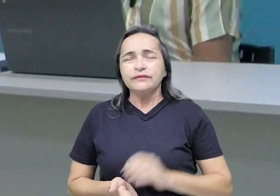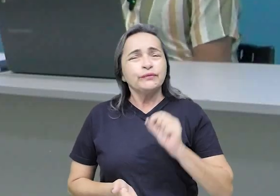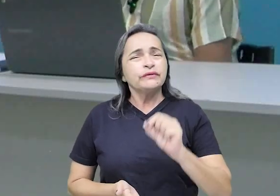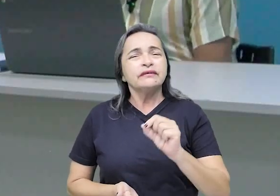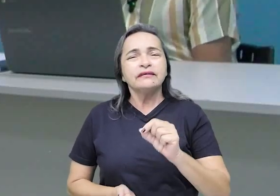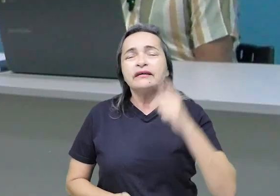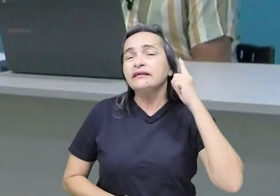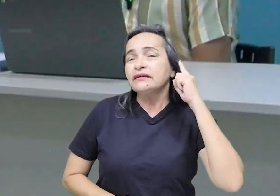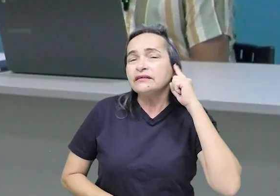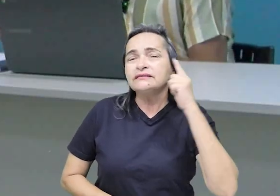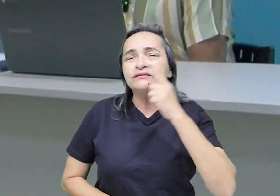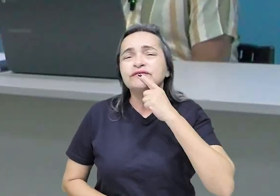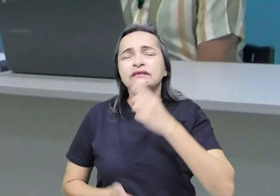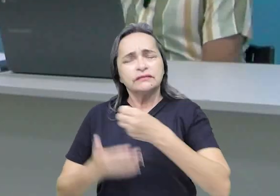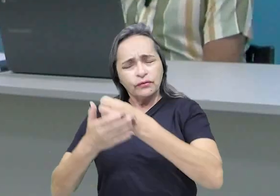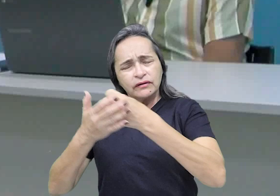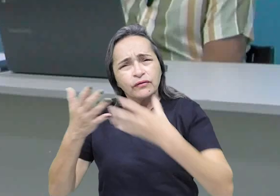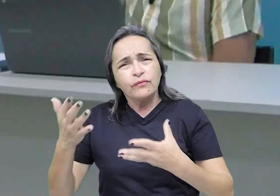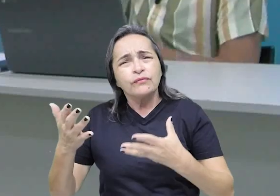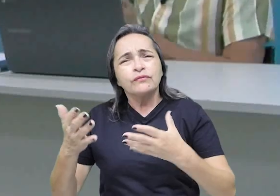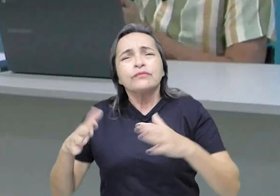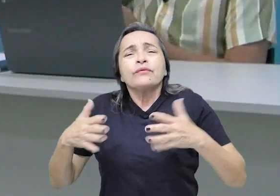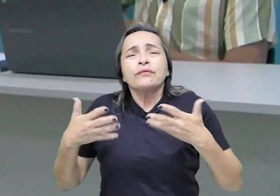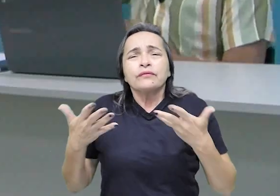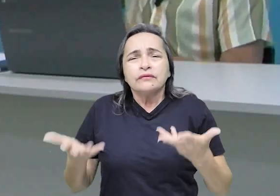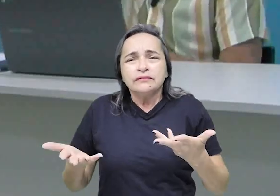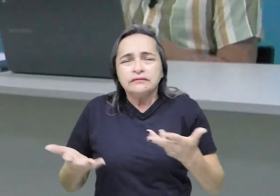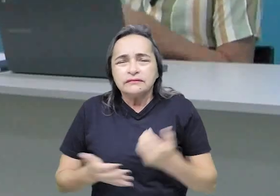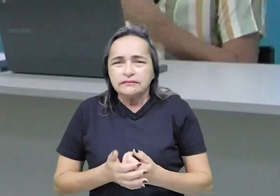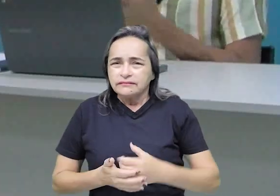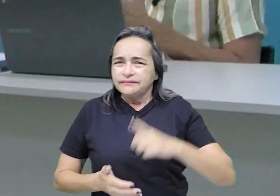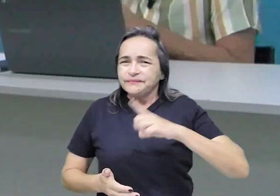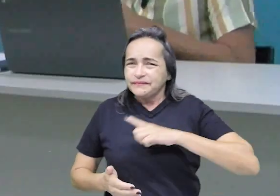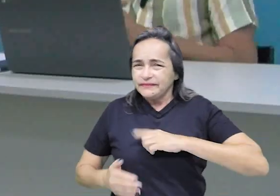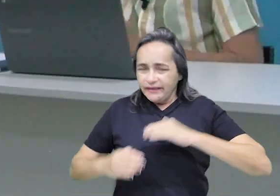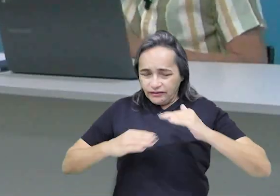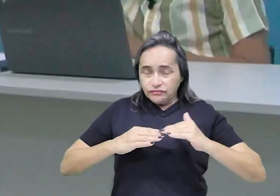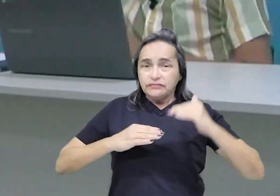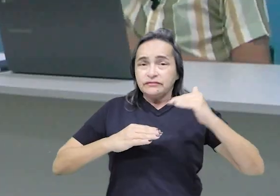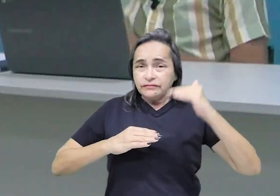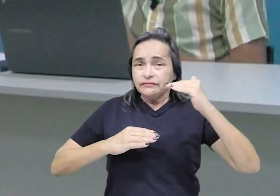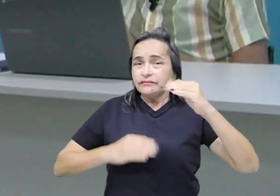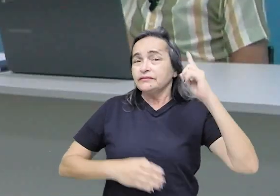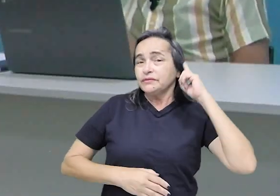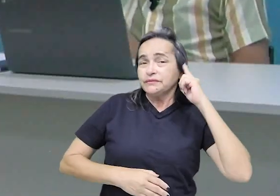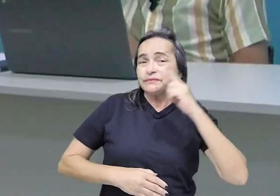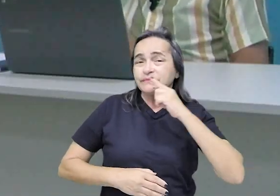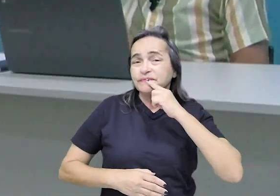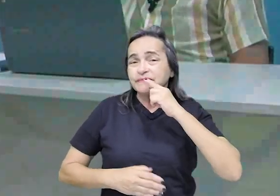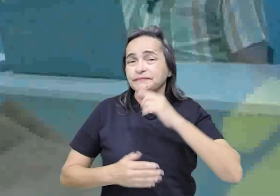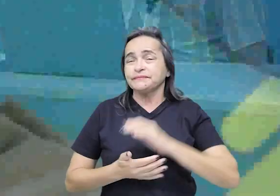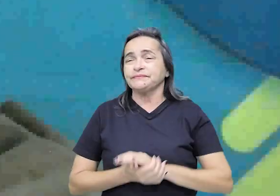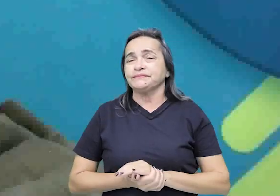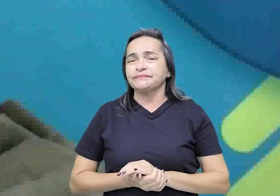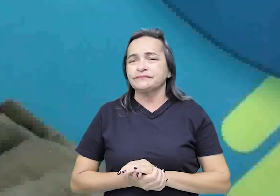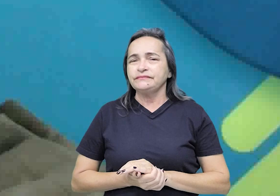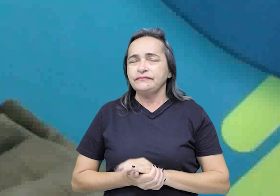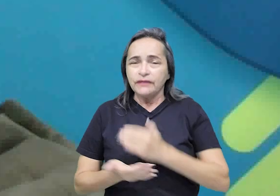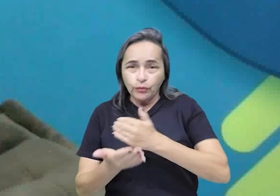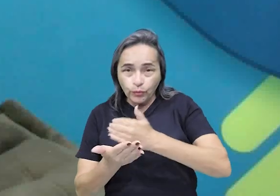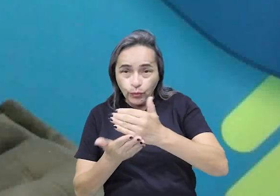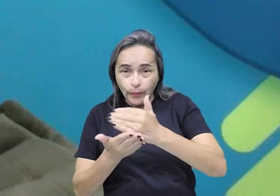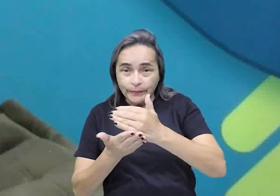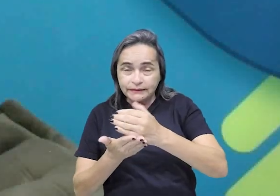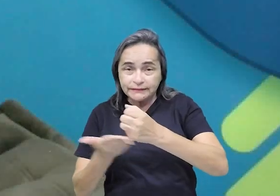é a surdez? O que caracteriza a surdez? Existem níveis de surdez? Enfim. Para a gente pegar da base